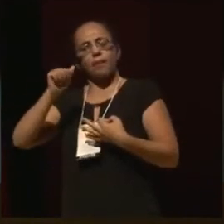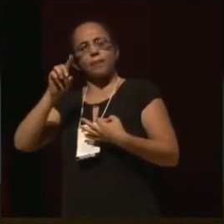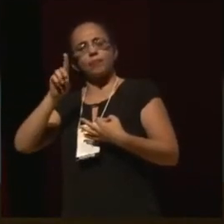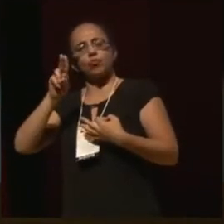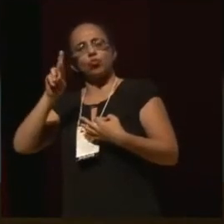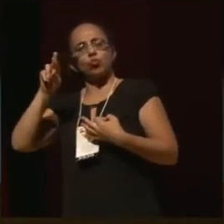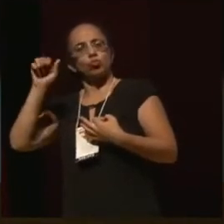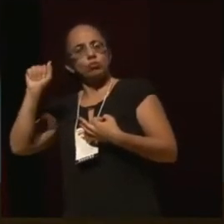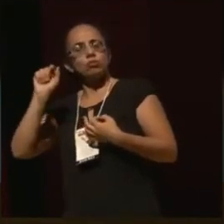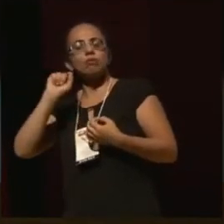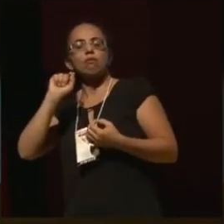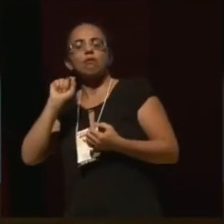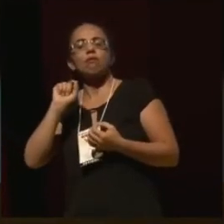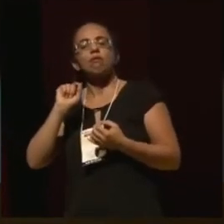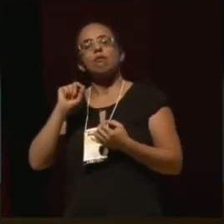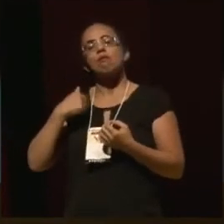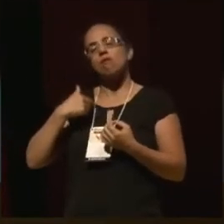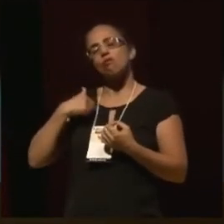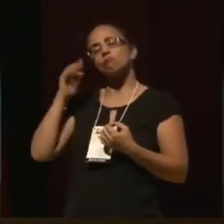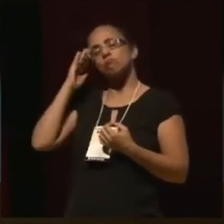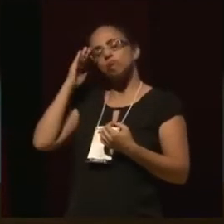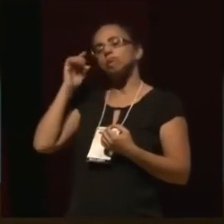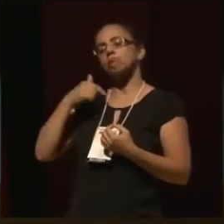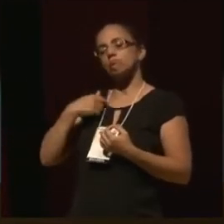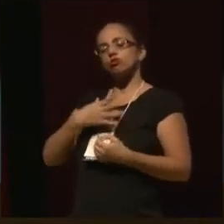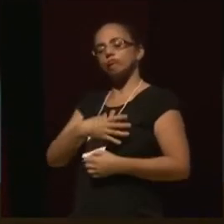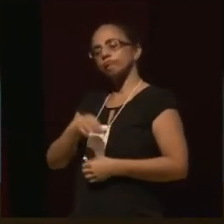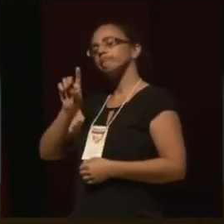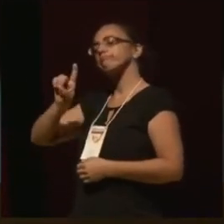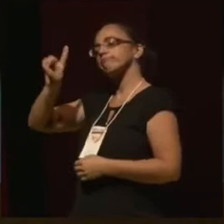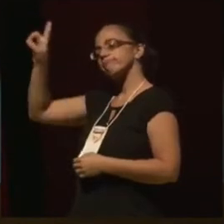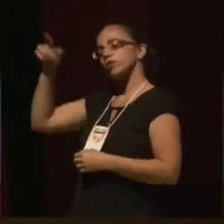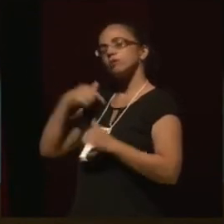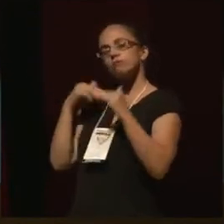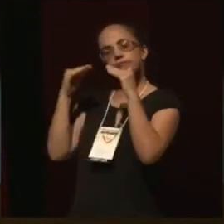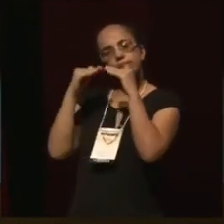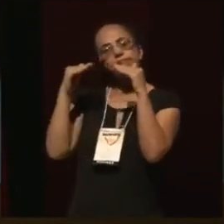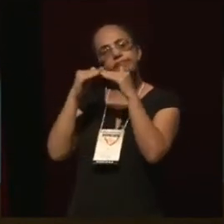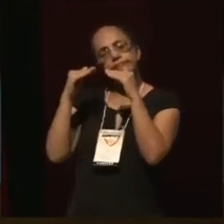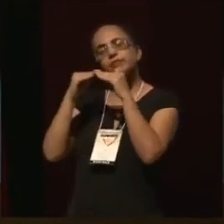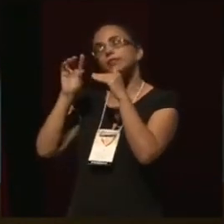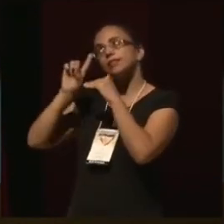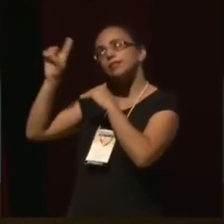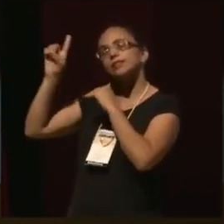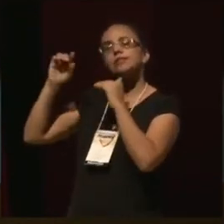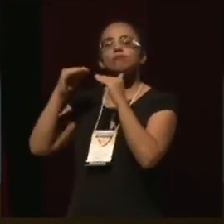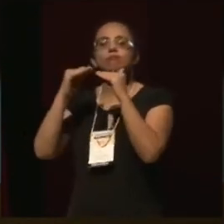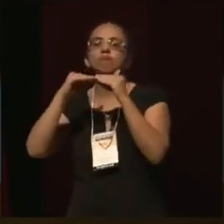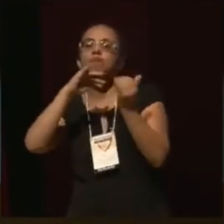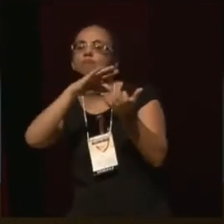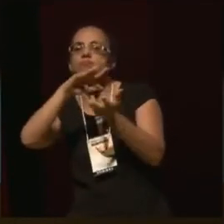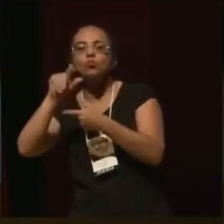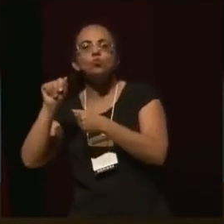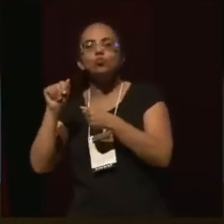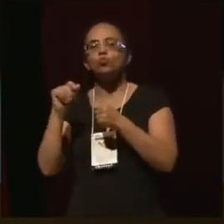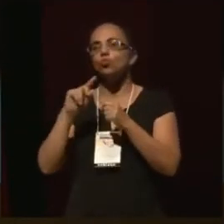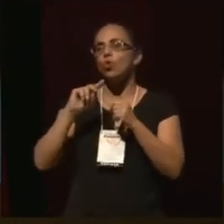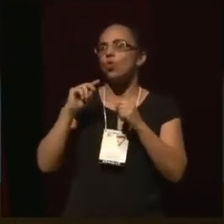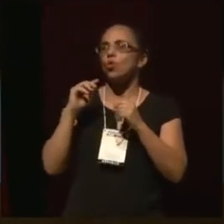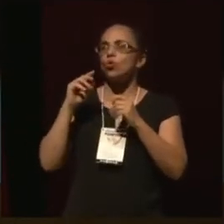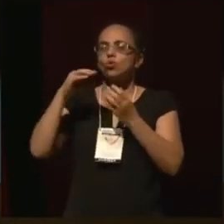Deus, conectado com essa divindade, né, com esse universo maravilhoso, com esse nosso Criador, com o nosso Pai